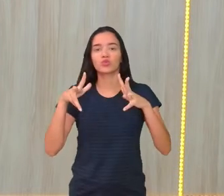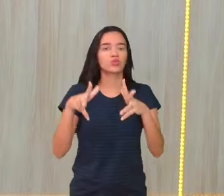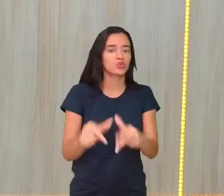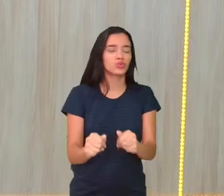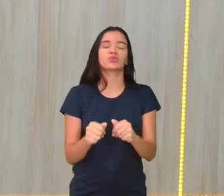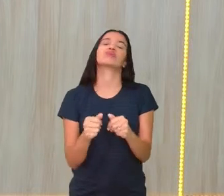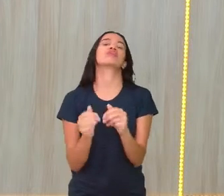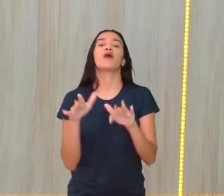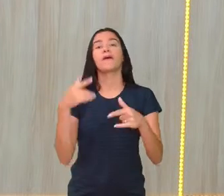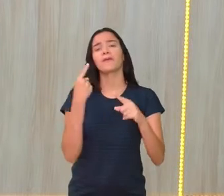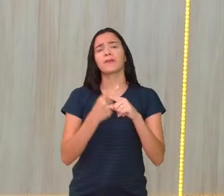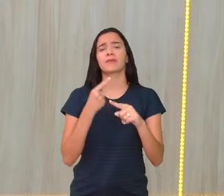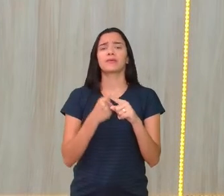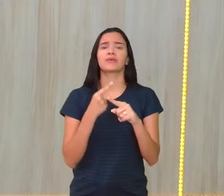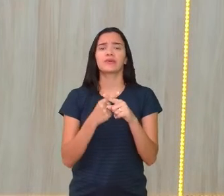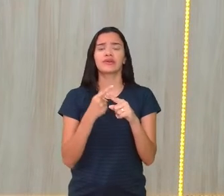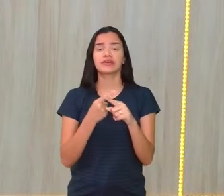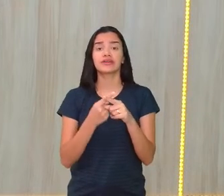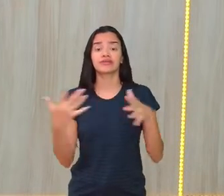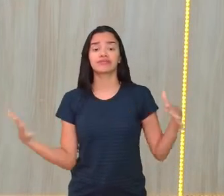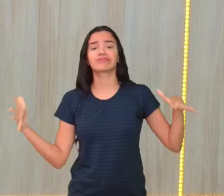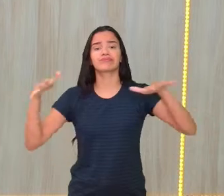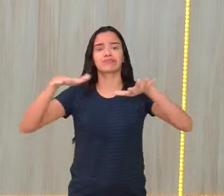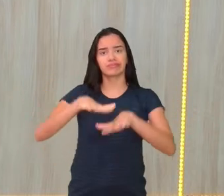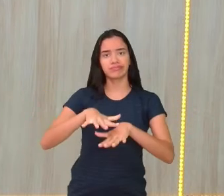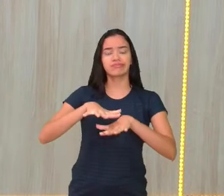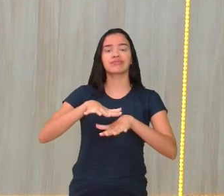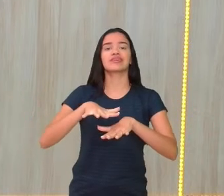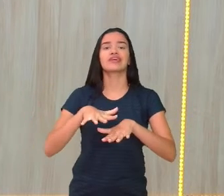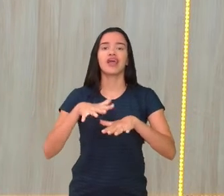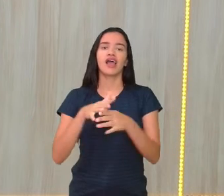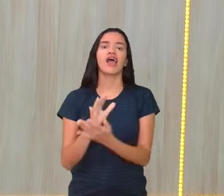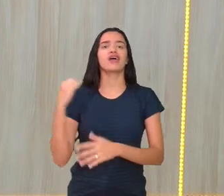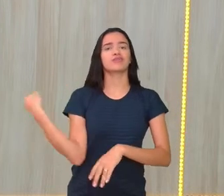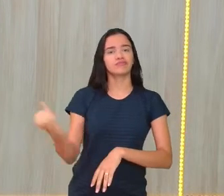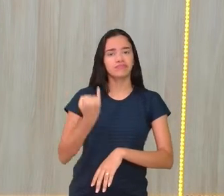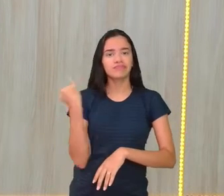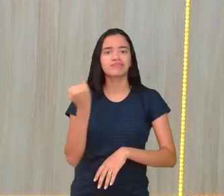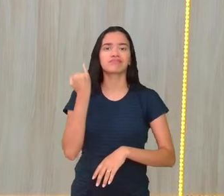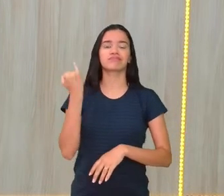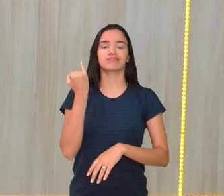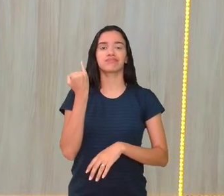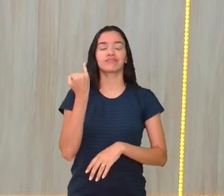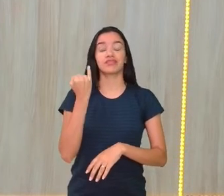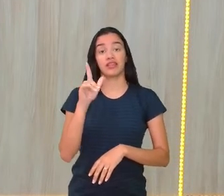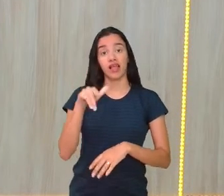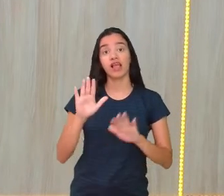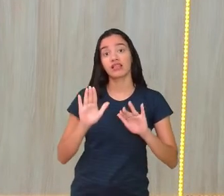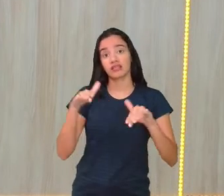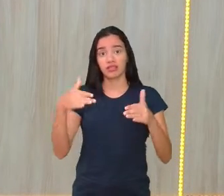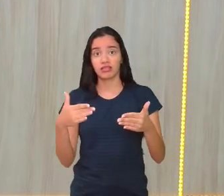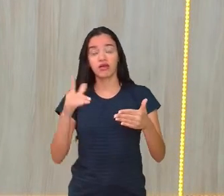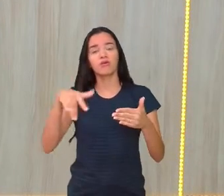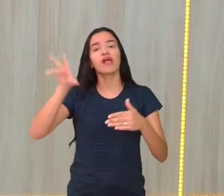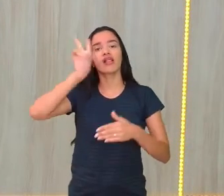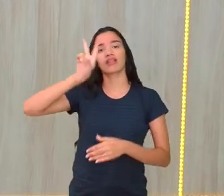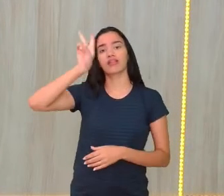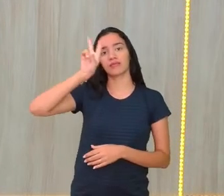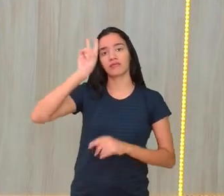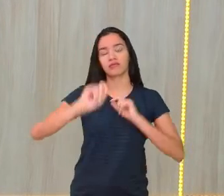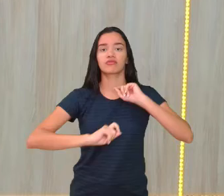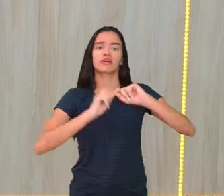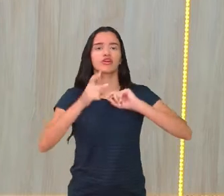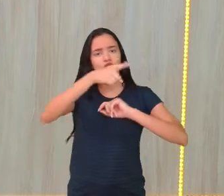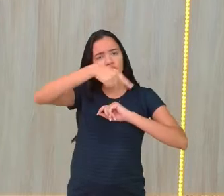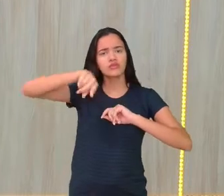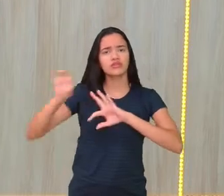e todas, porque inclusão é fundamental, né? Então, lembrando, né,